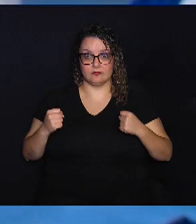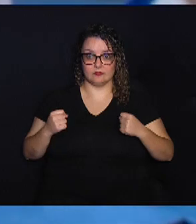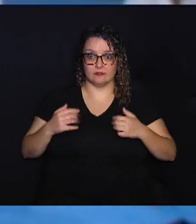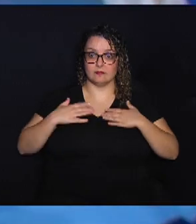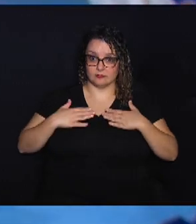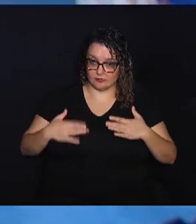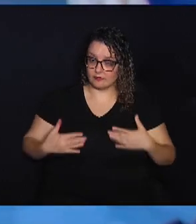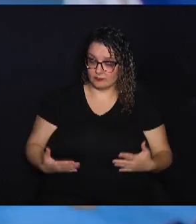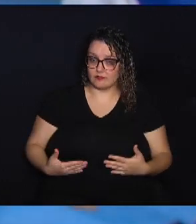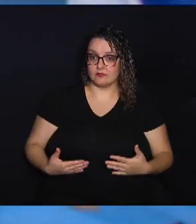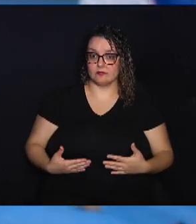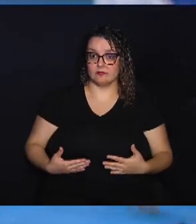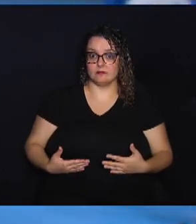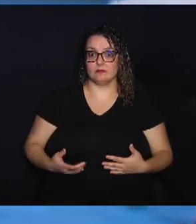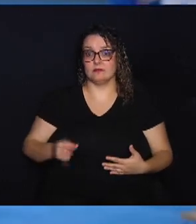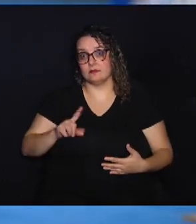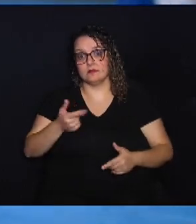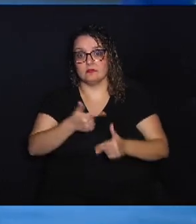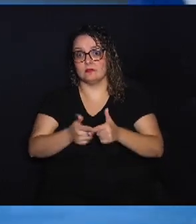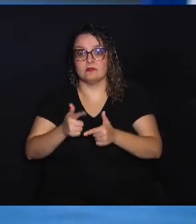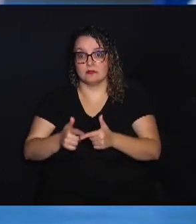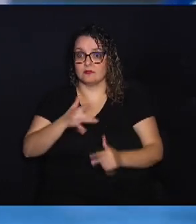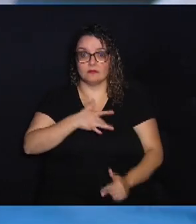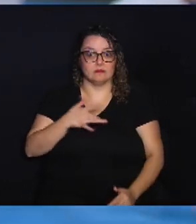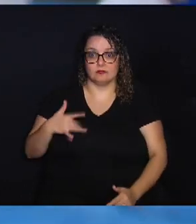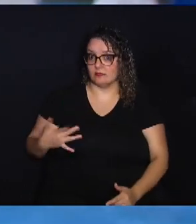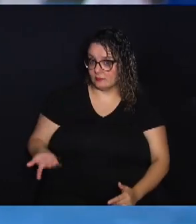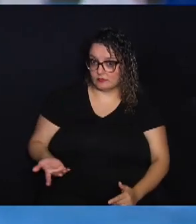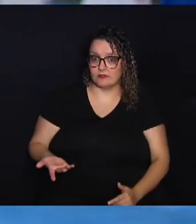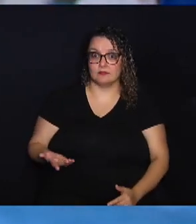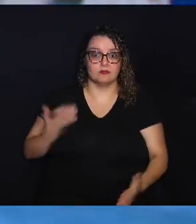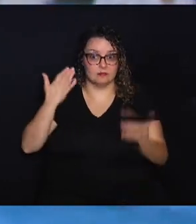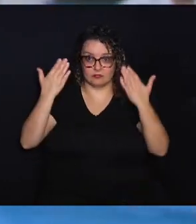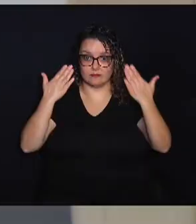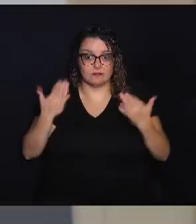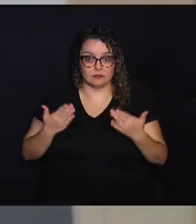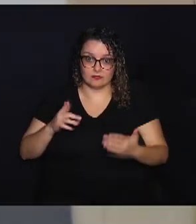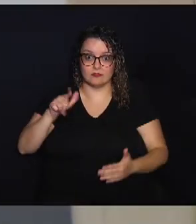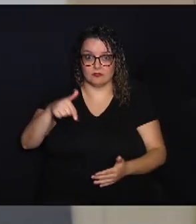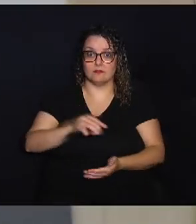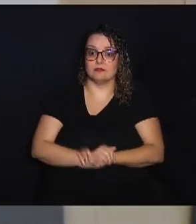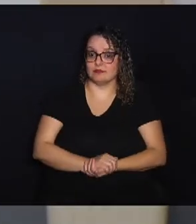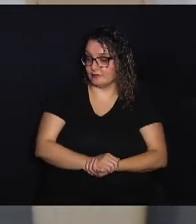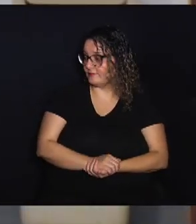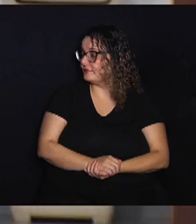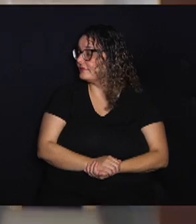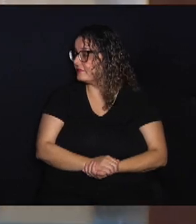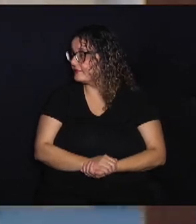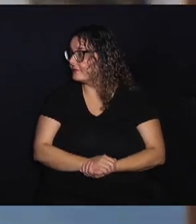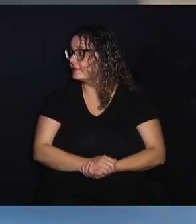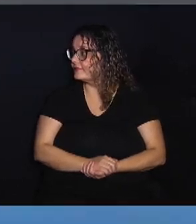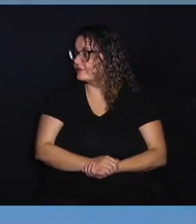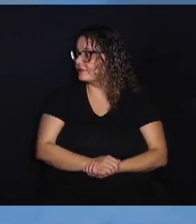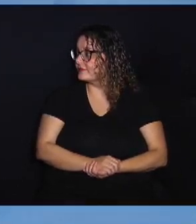física para você não ter problemas físicos ou psicológicos depois.